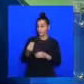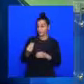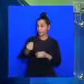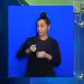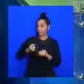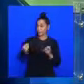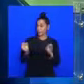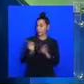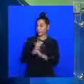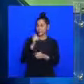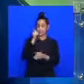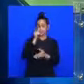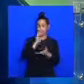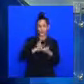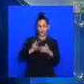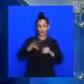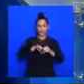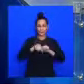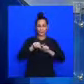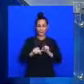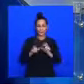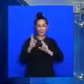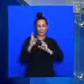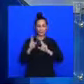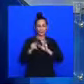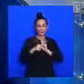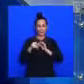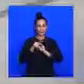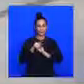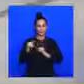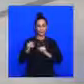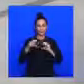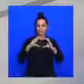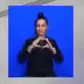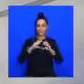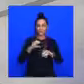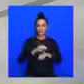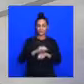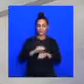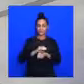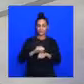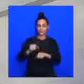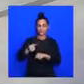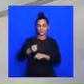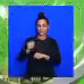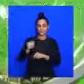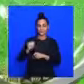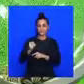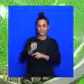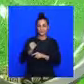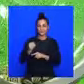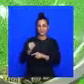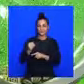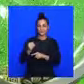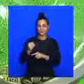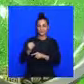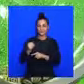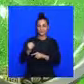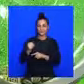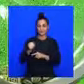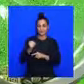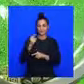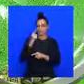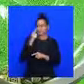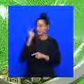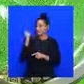no Super 7, hein? Estamos na torcida. Bola cinza, número 8.